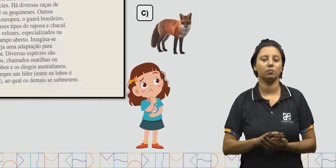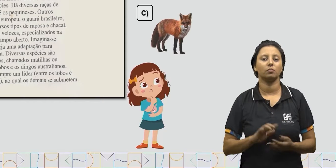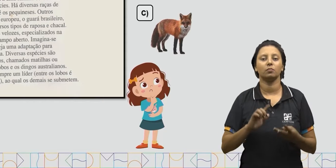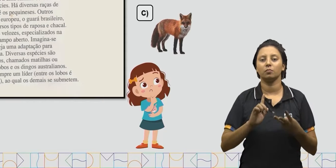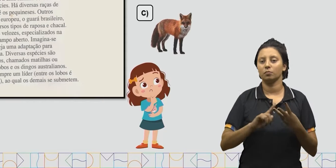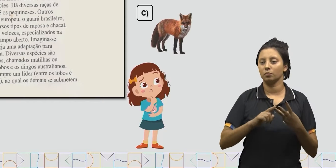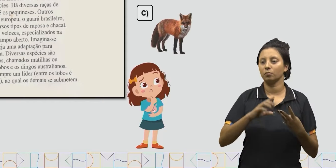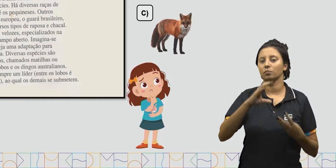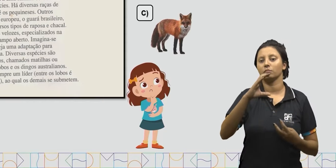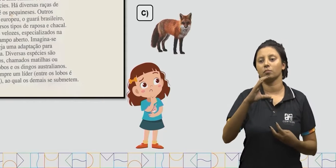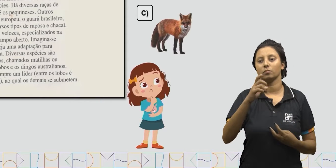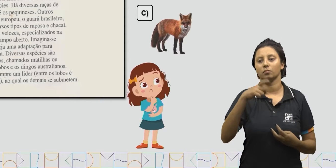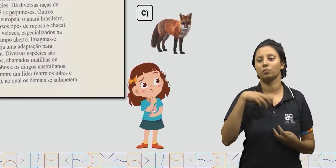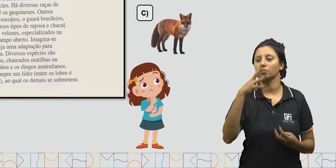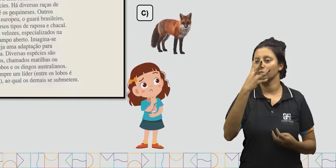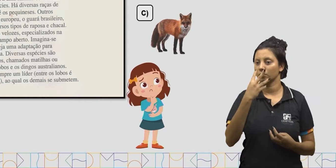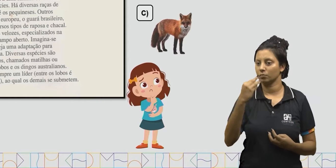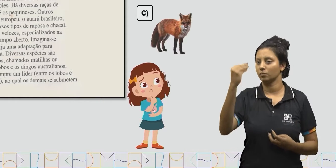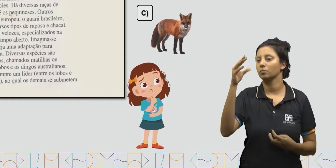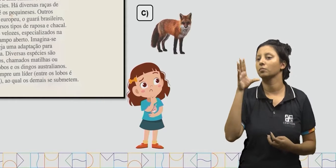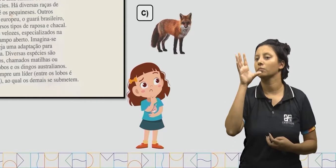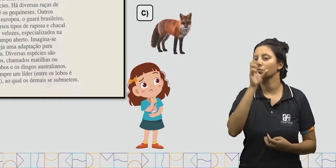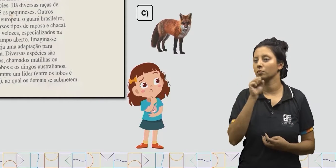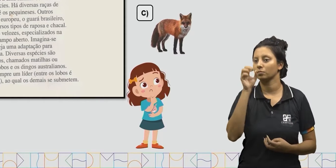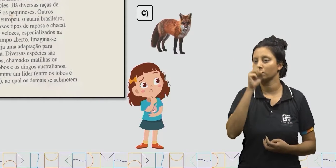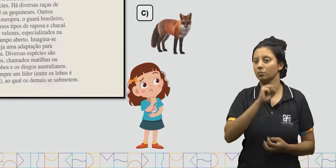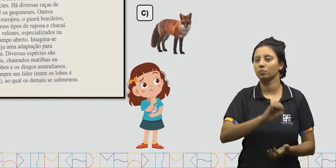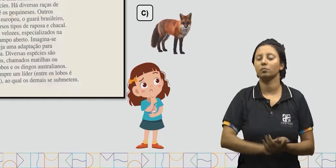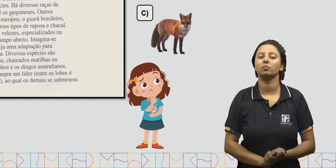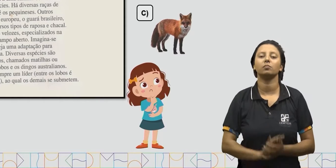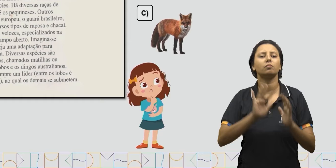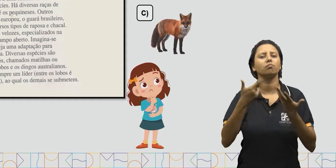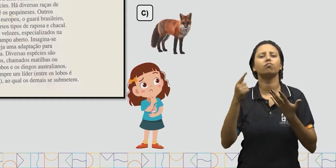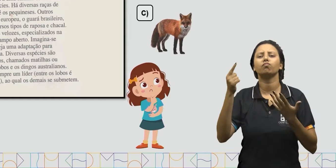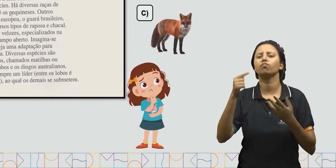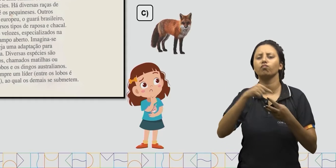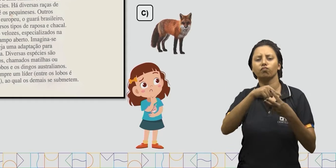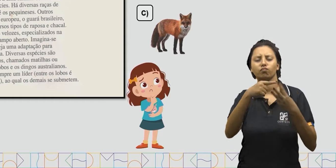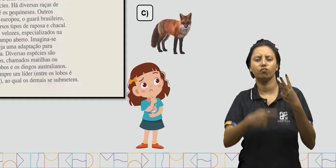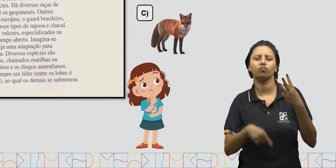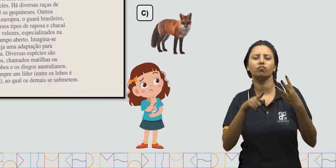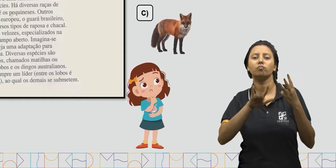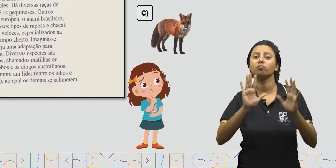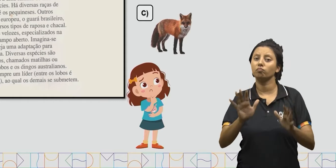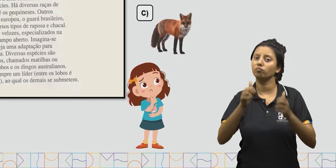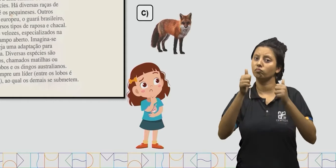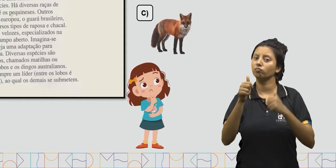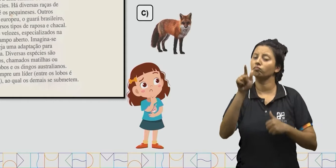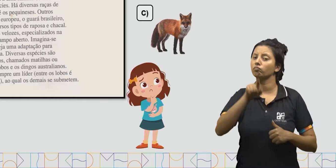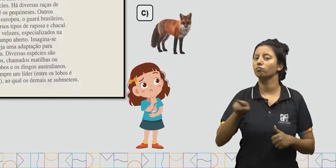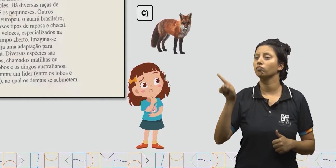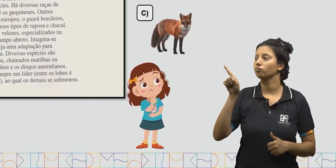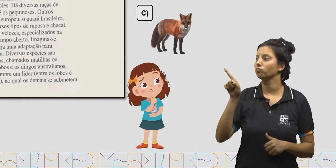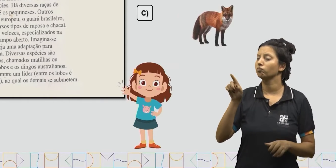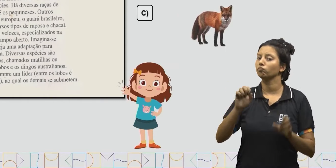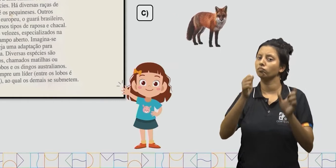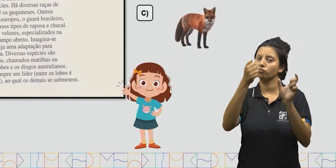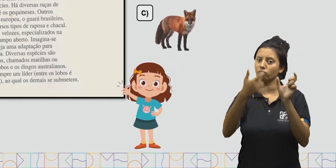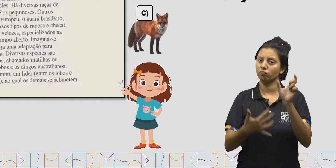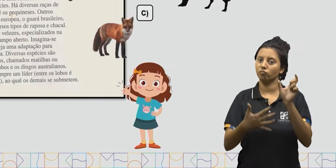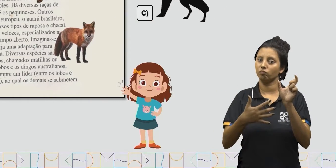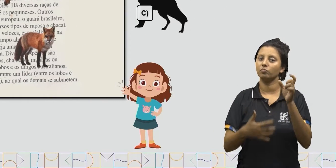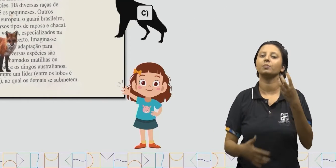E na alternativa C, nós temos uma raposa. Qual dessas imagens ilustraria melhor o nosso verbete?